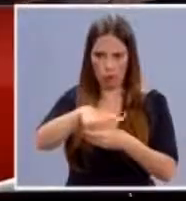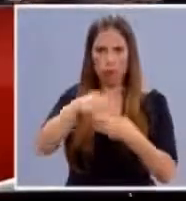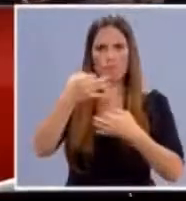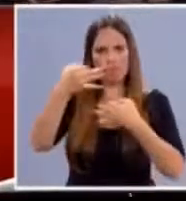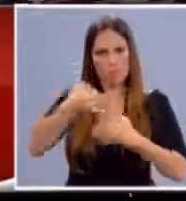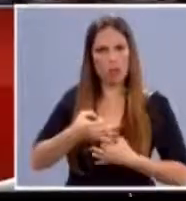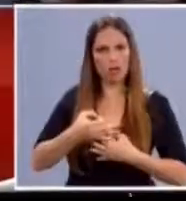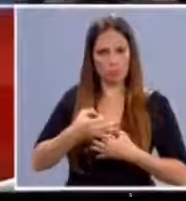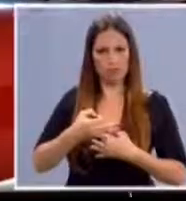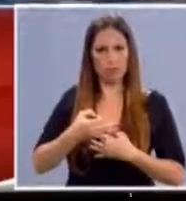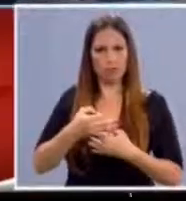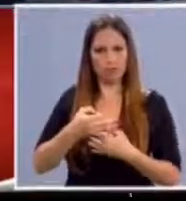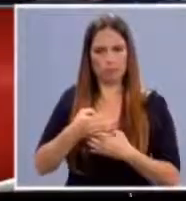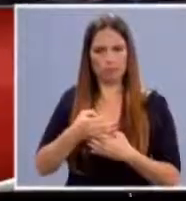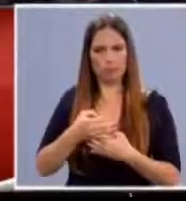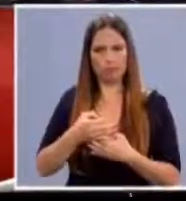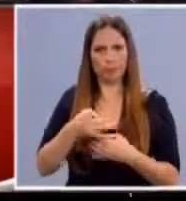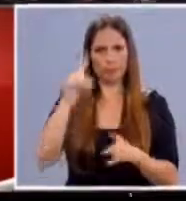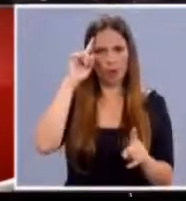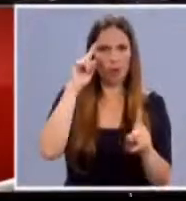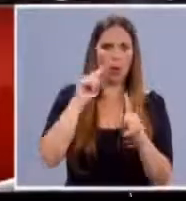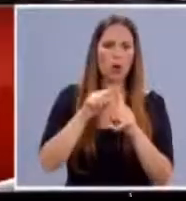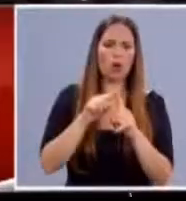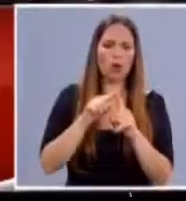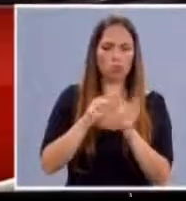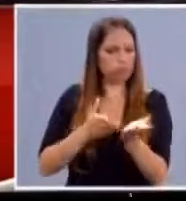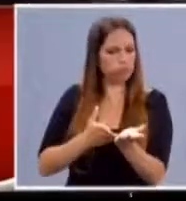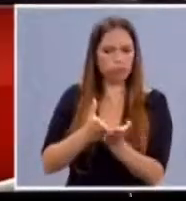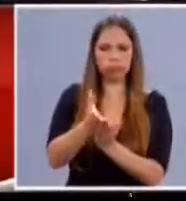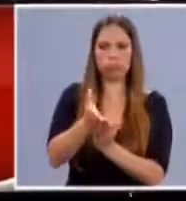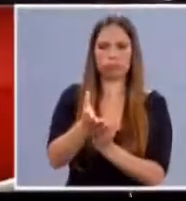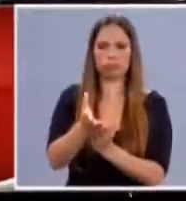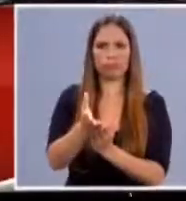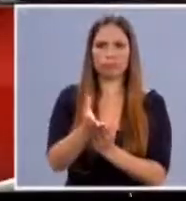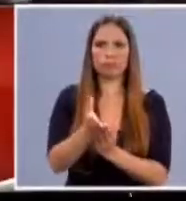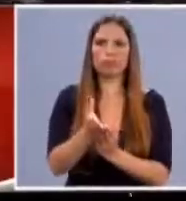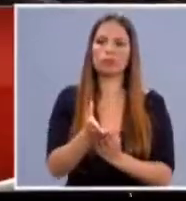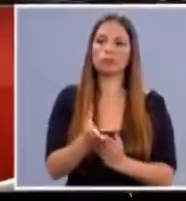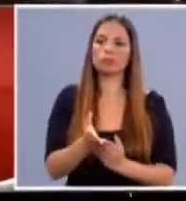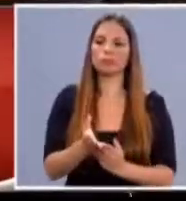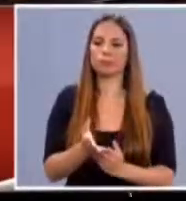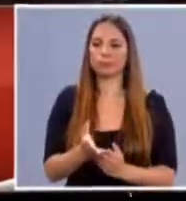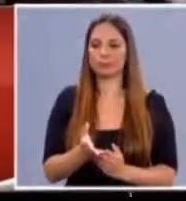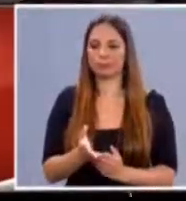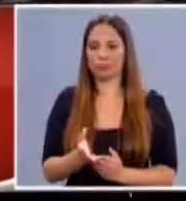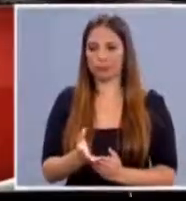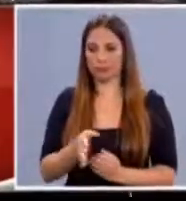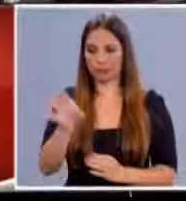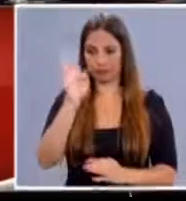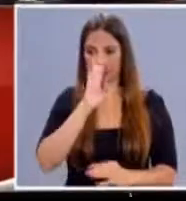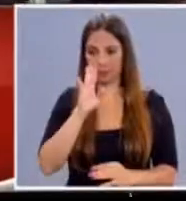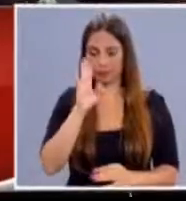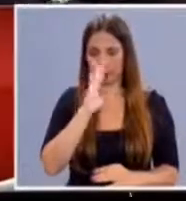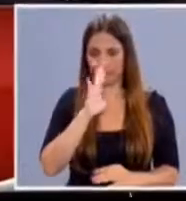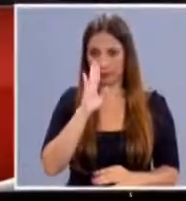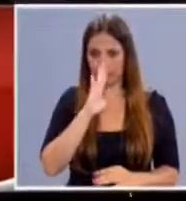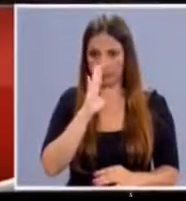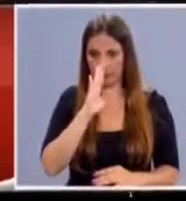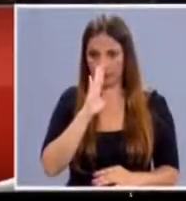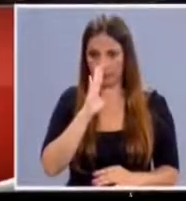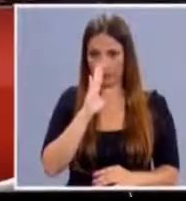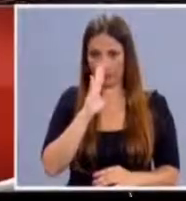se cumpram os seus religiosamente, para quem efetivamente tiver essas